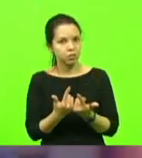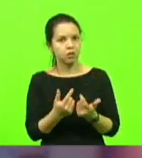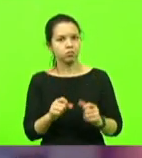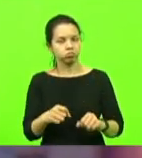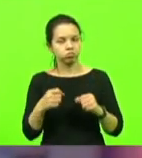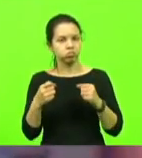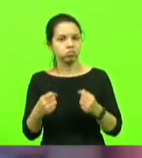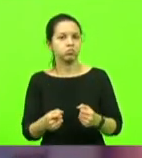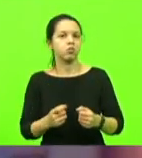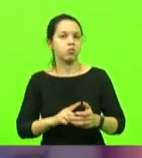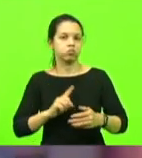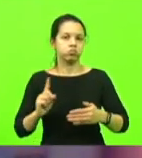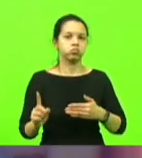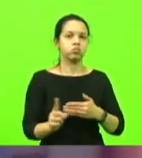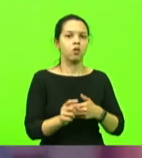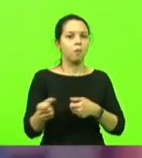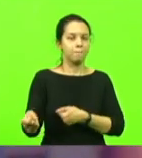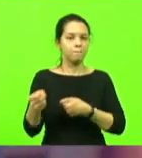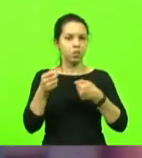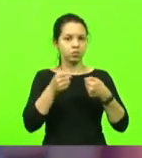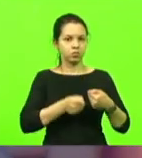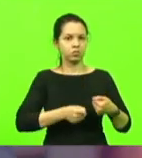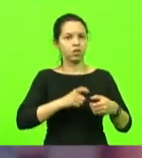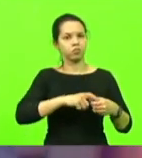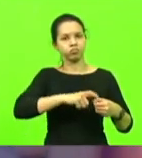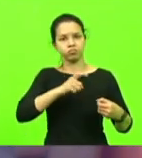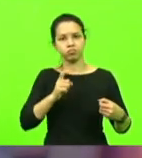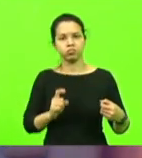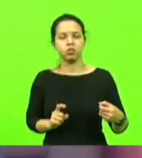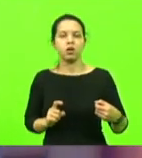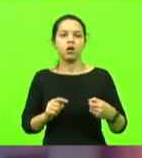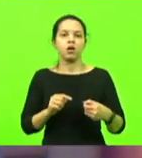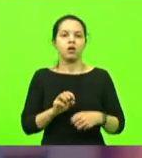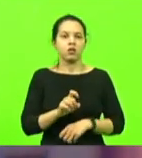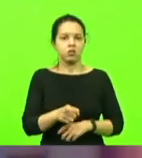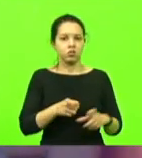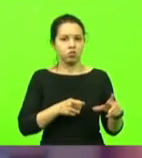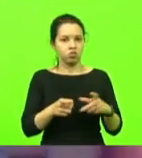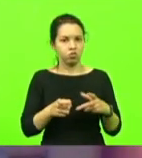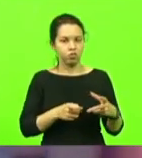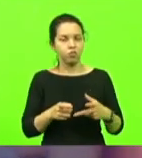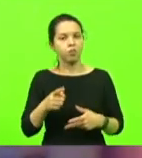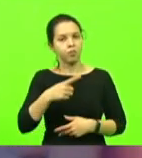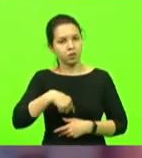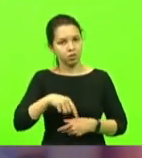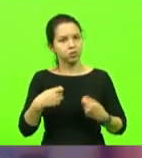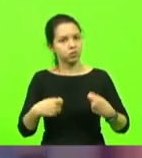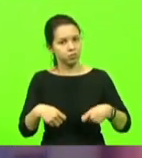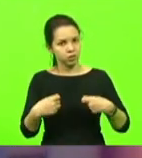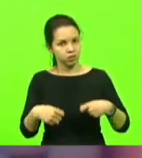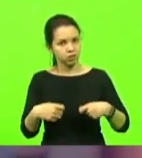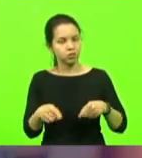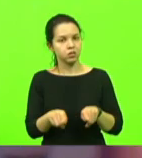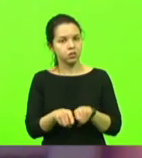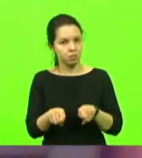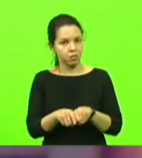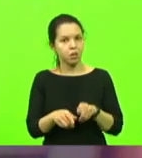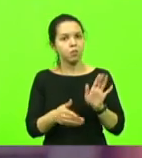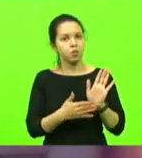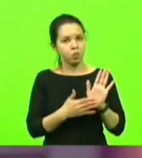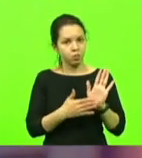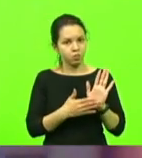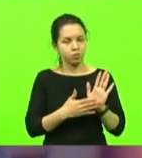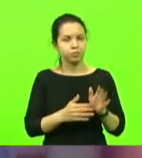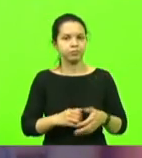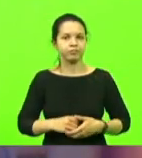poder autônomo em relação ao Executivo, mas que também precisa ser propositivo. E eu